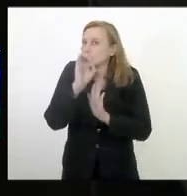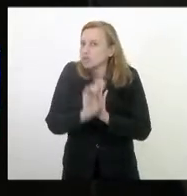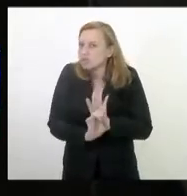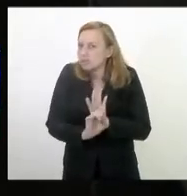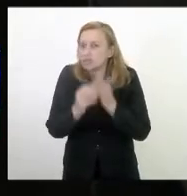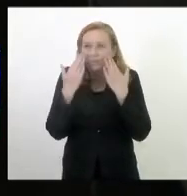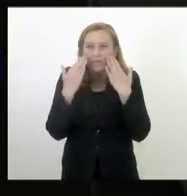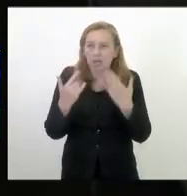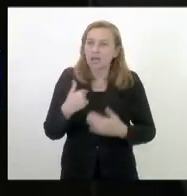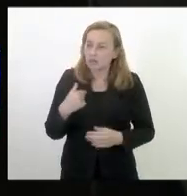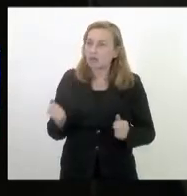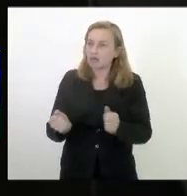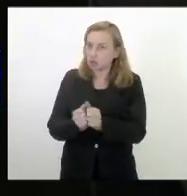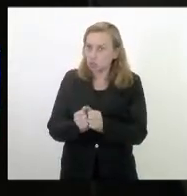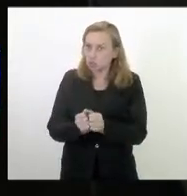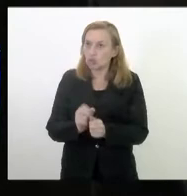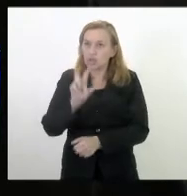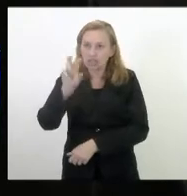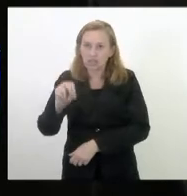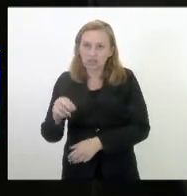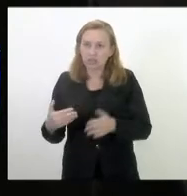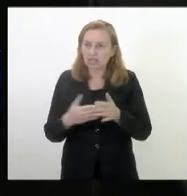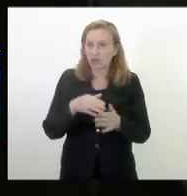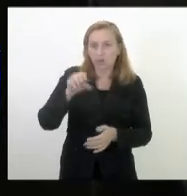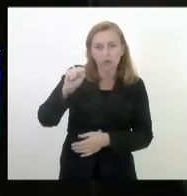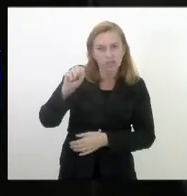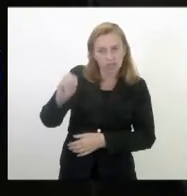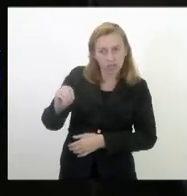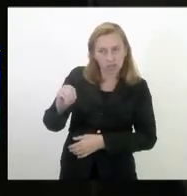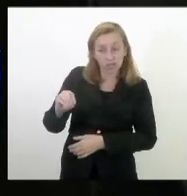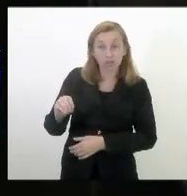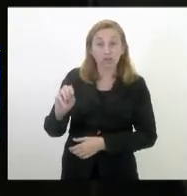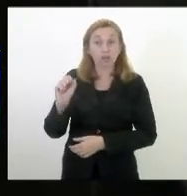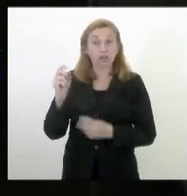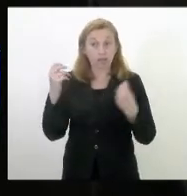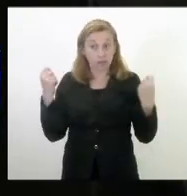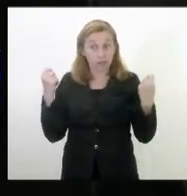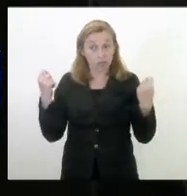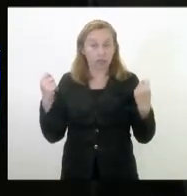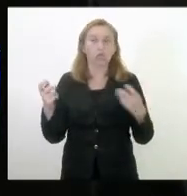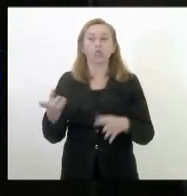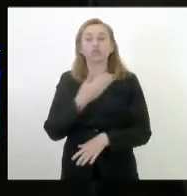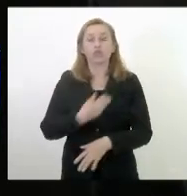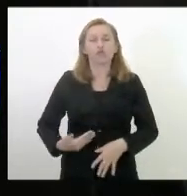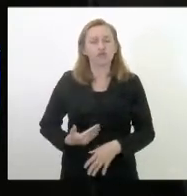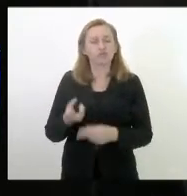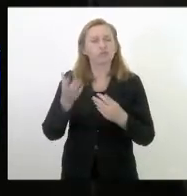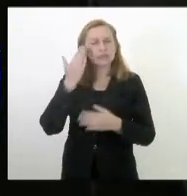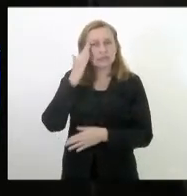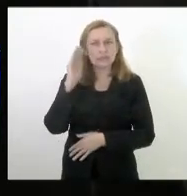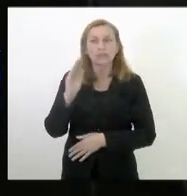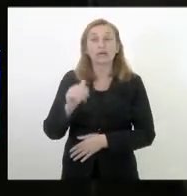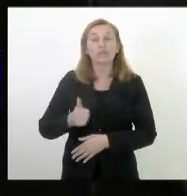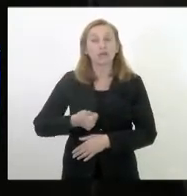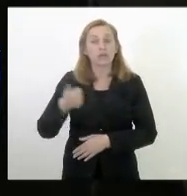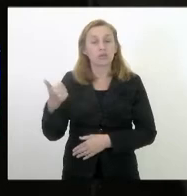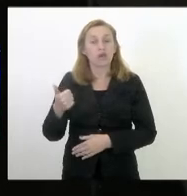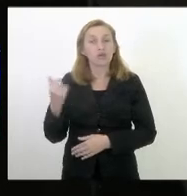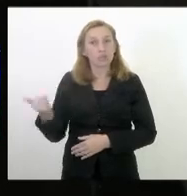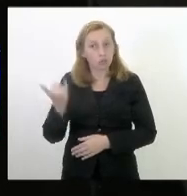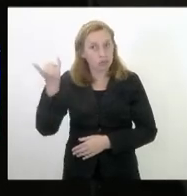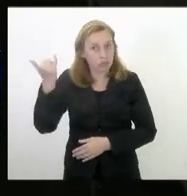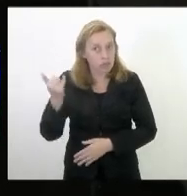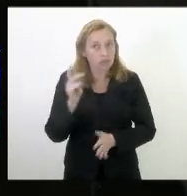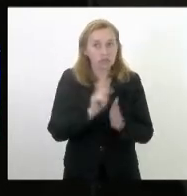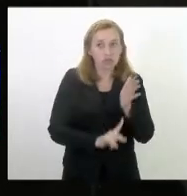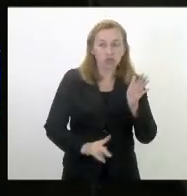participei do acordo, de 50 até 80. Espero que o governo entenda da importância desse projeto, deputado Waldeck, estenda